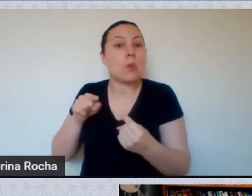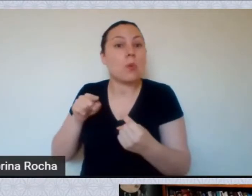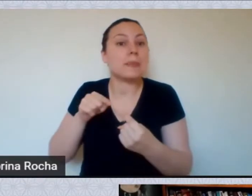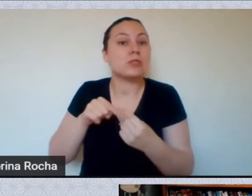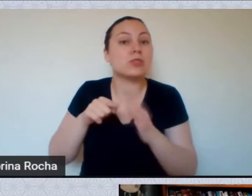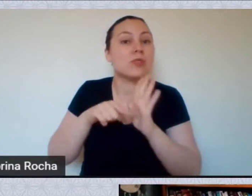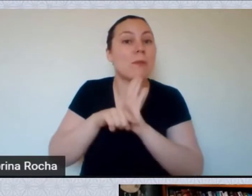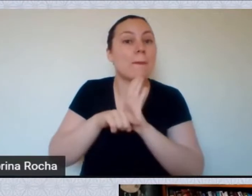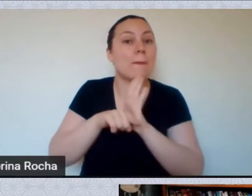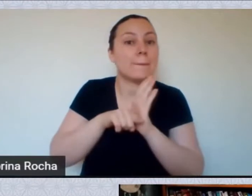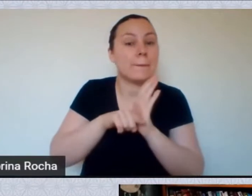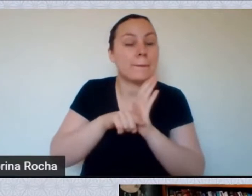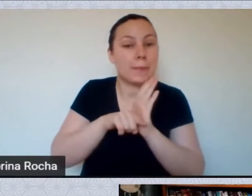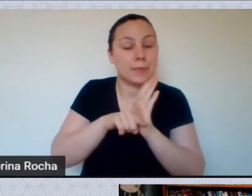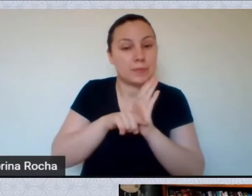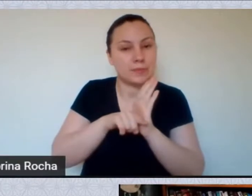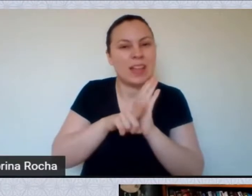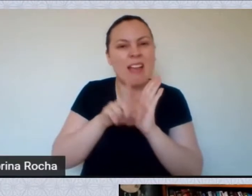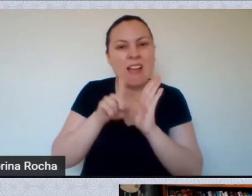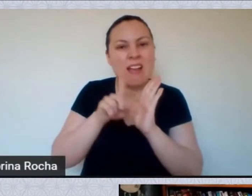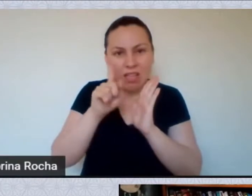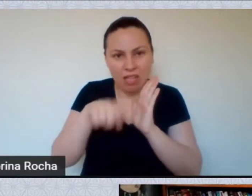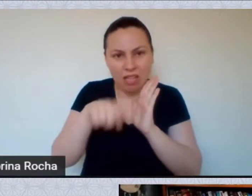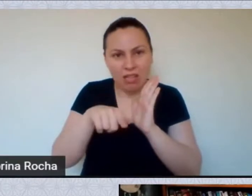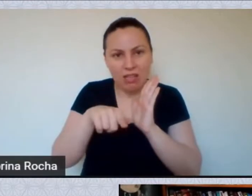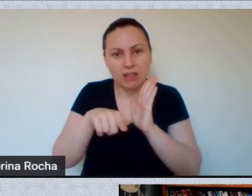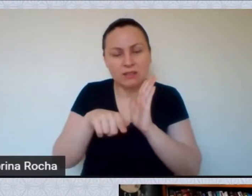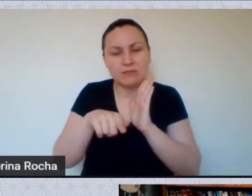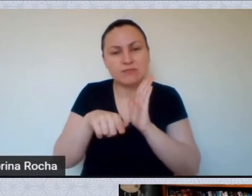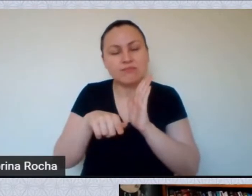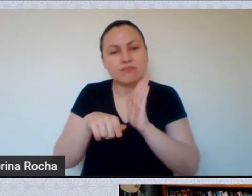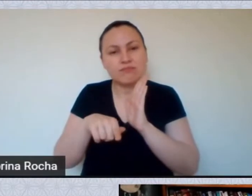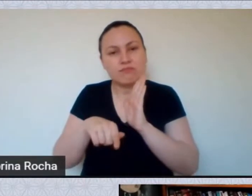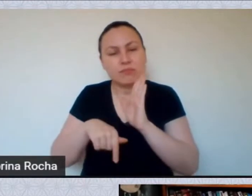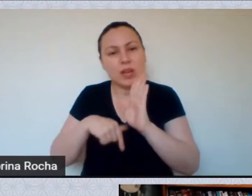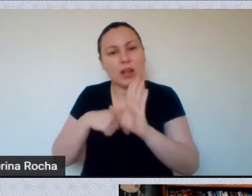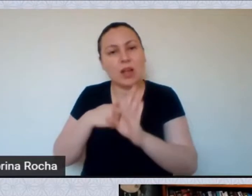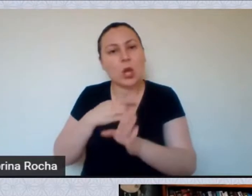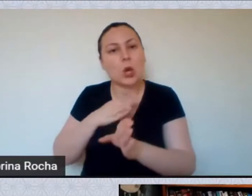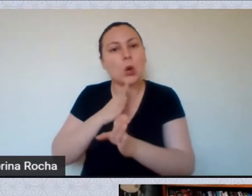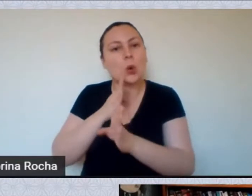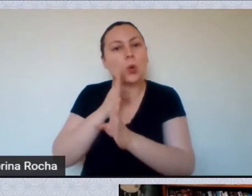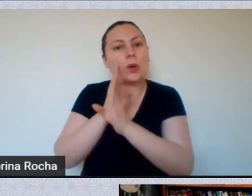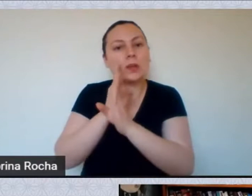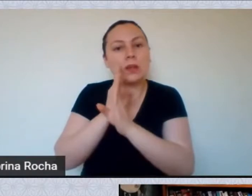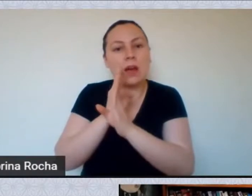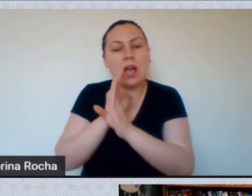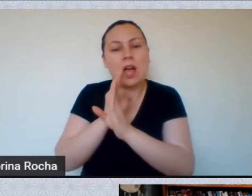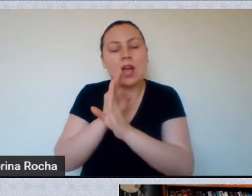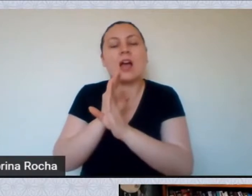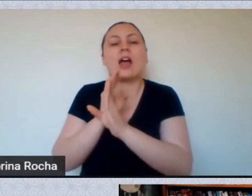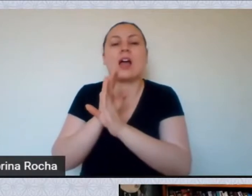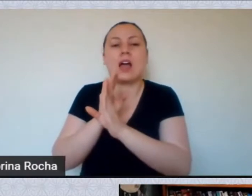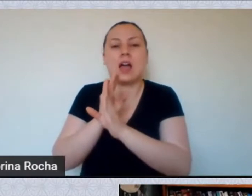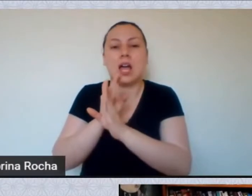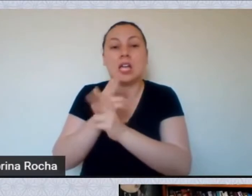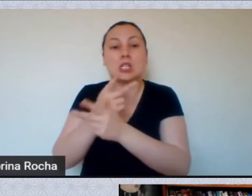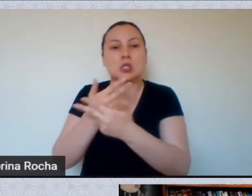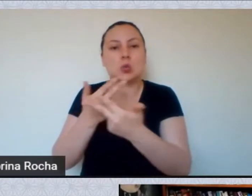é basicamente desvendar os mecanismos racionais que descrevem como a natureza funciona. Tá?